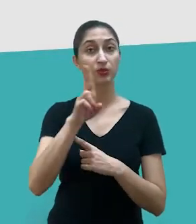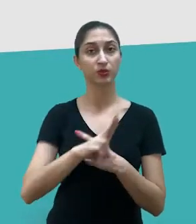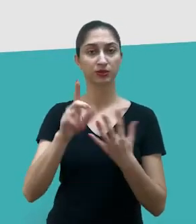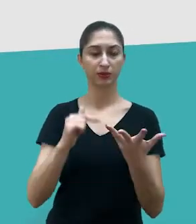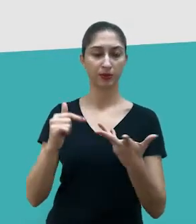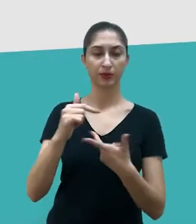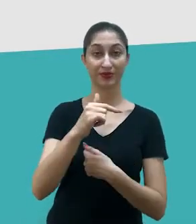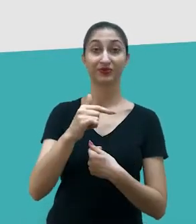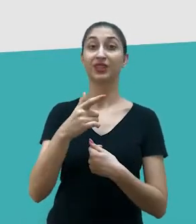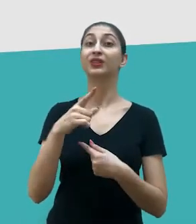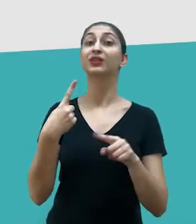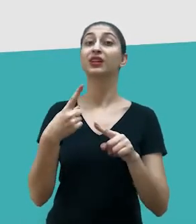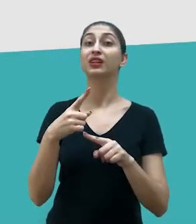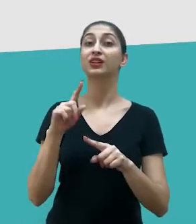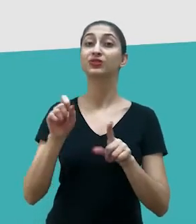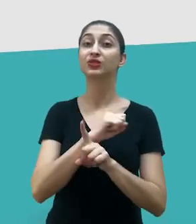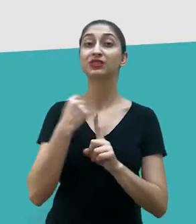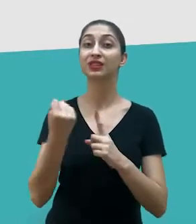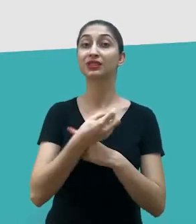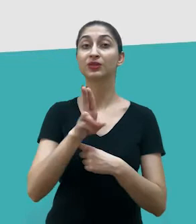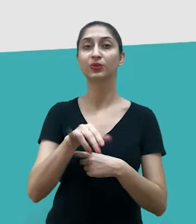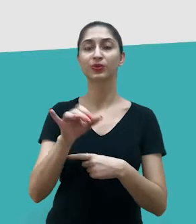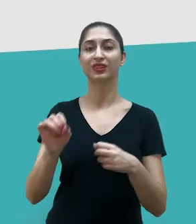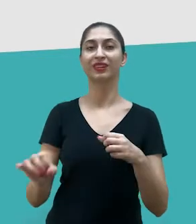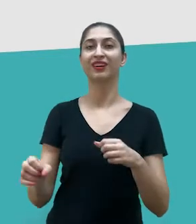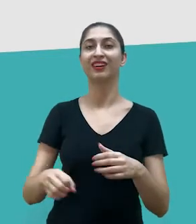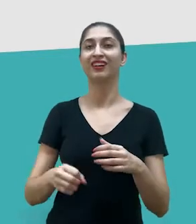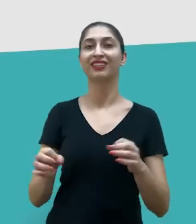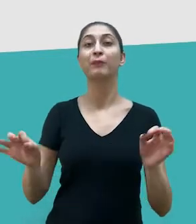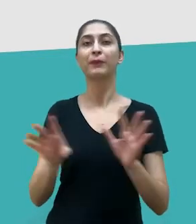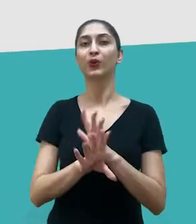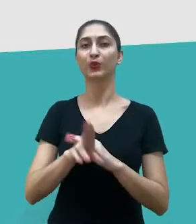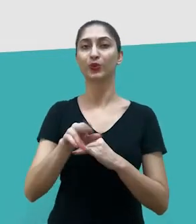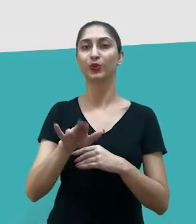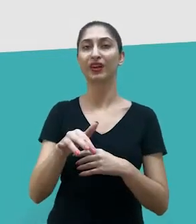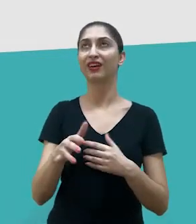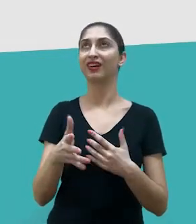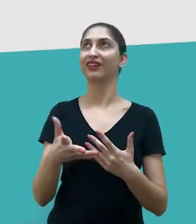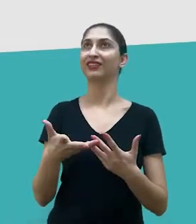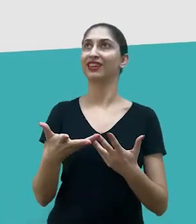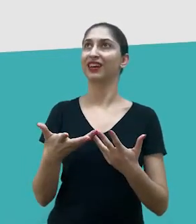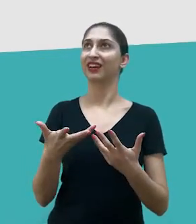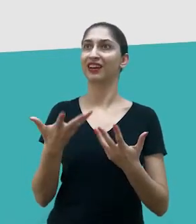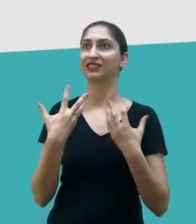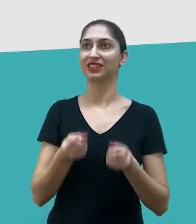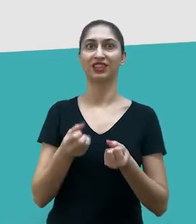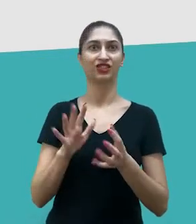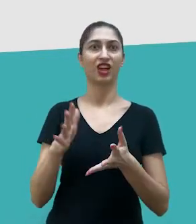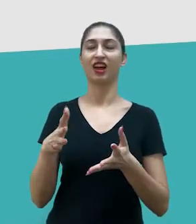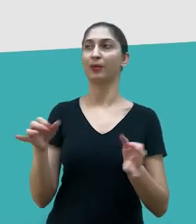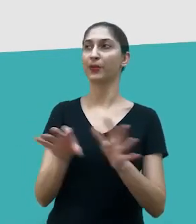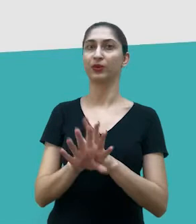é a sociedade dos insaciáveis. Então, nós precisamos repensar o nosso desejo. Eu